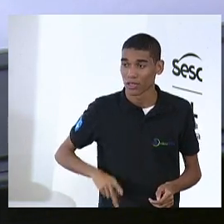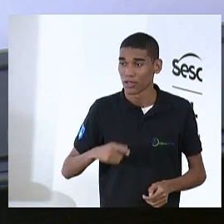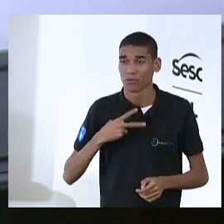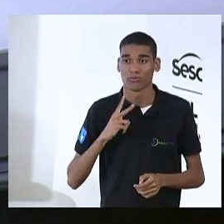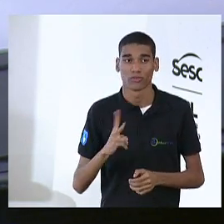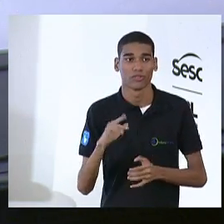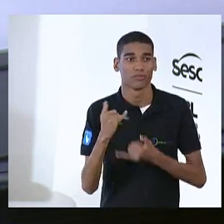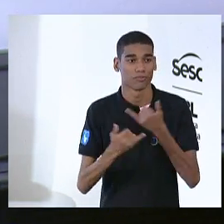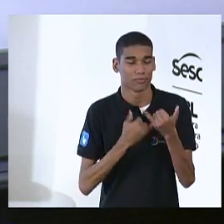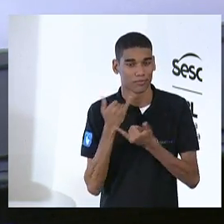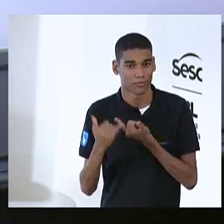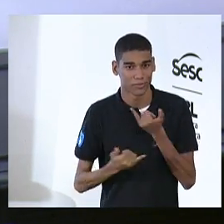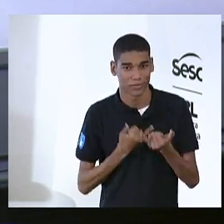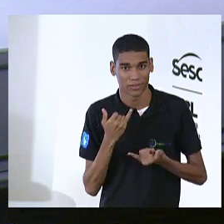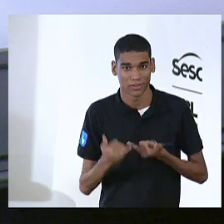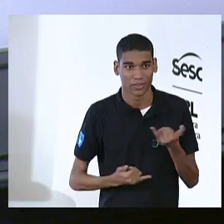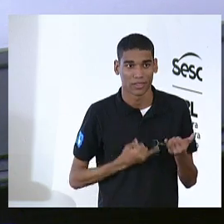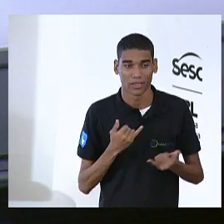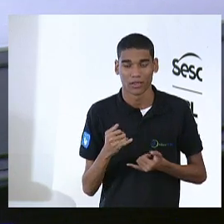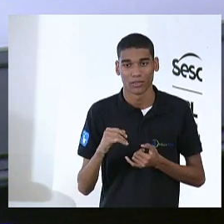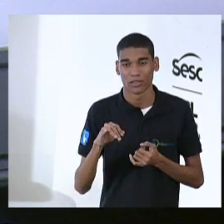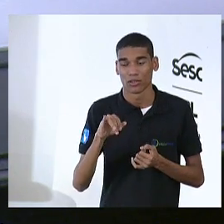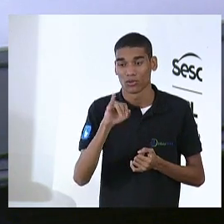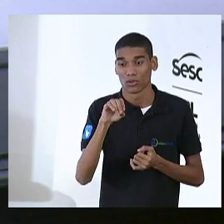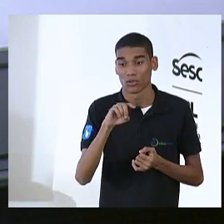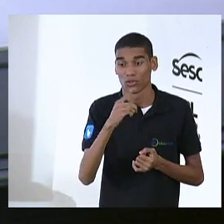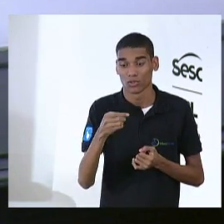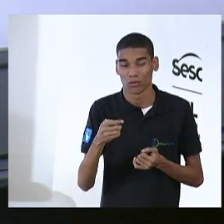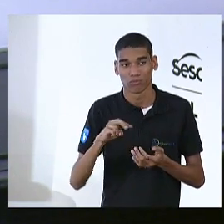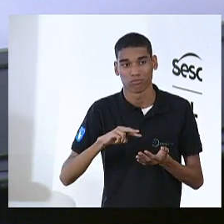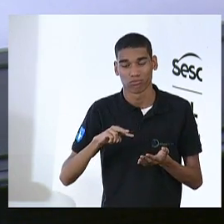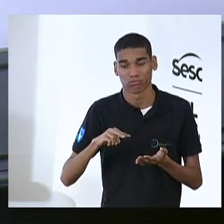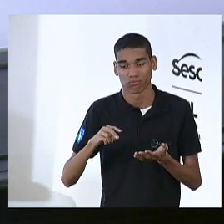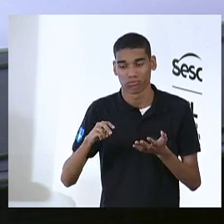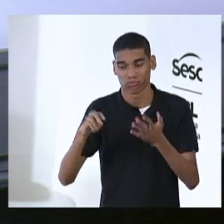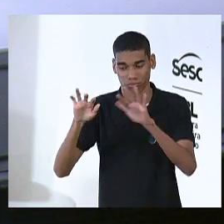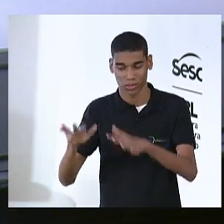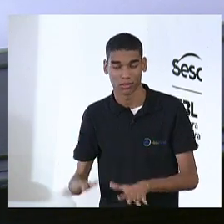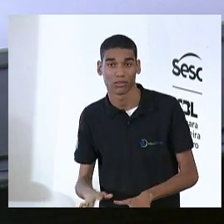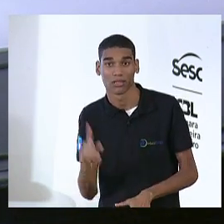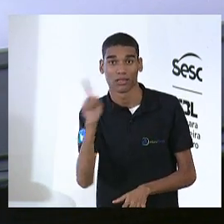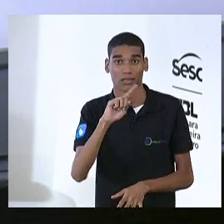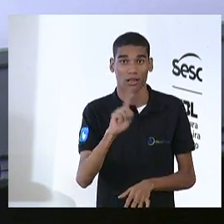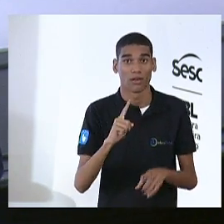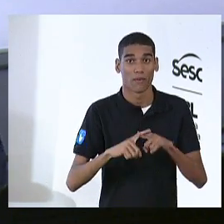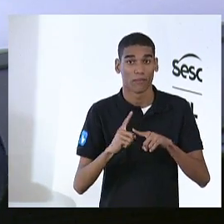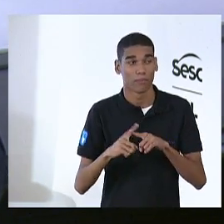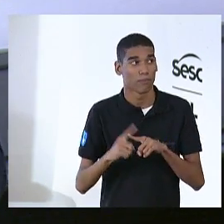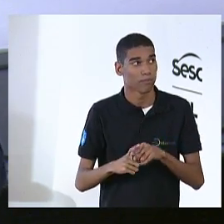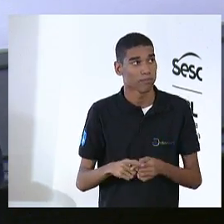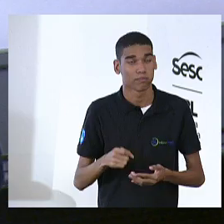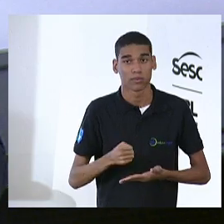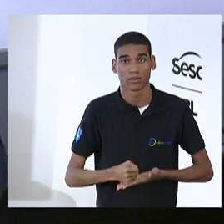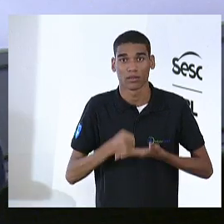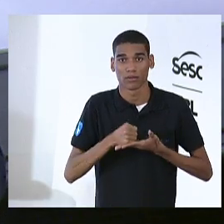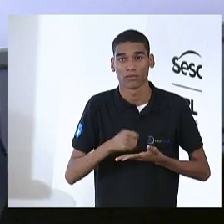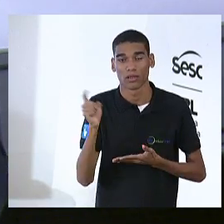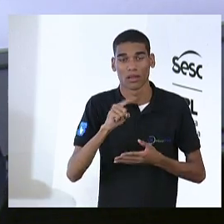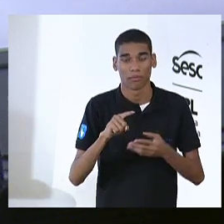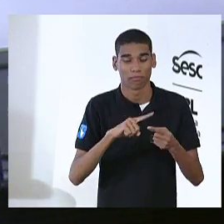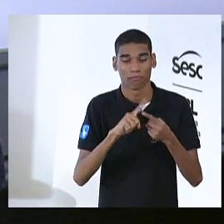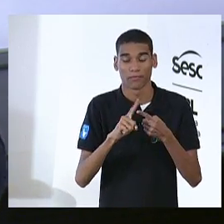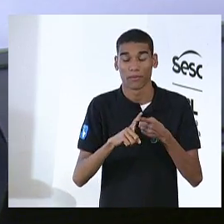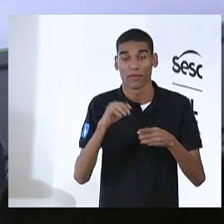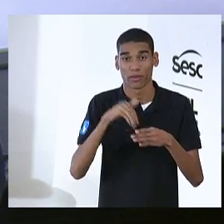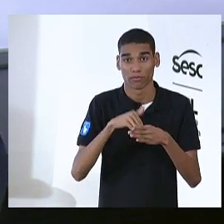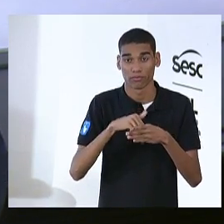né, que não por acaso o João Goulart caiu, ele mexeu. Ele, pelo menos, propôs mexer nesses dois pilares, renda e voto,